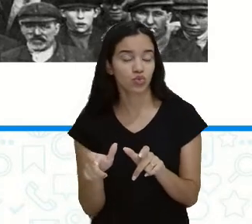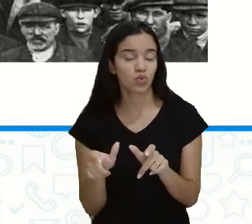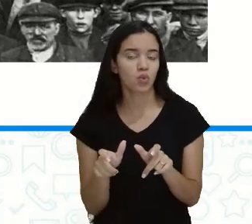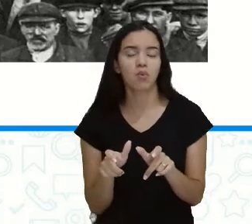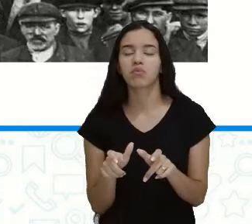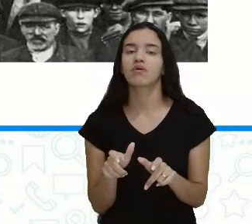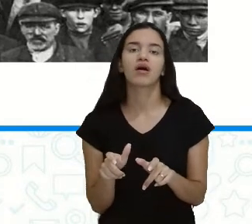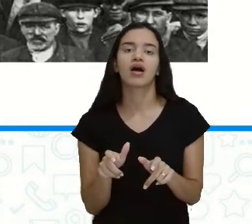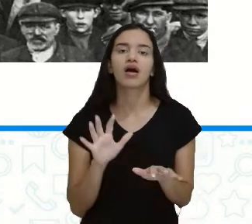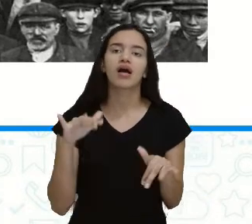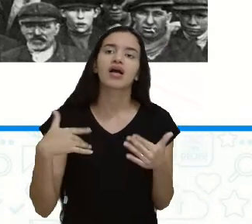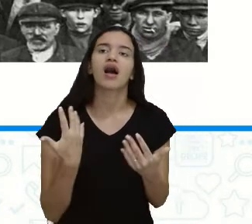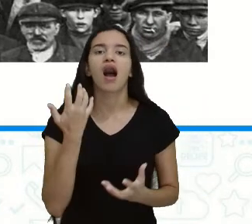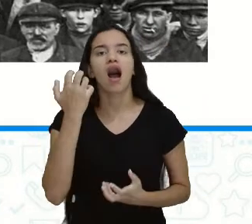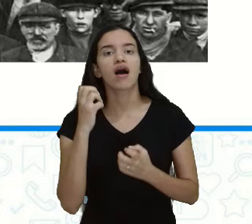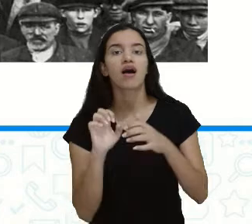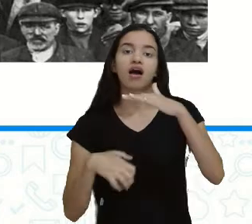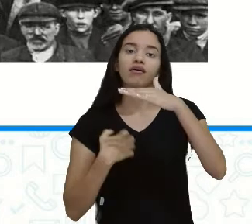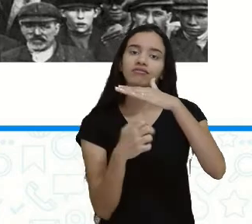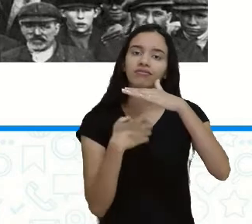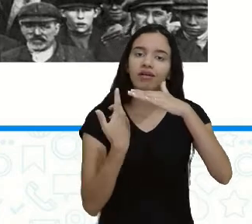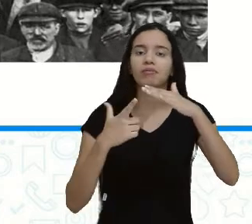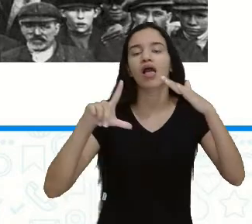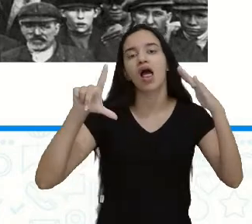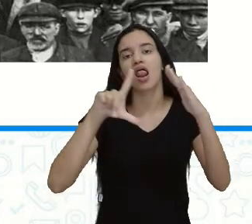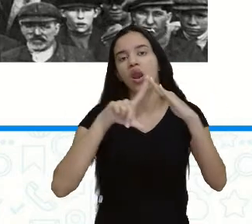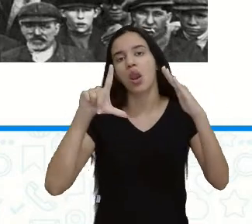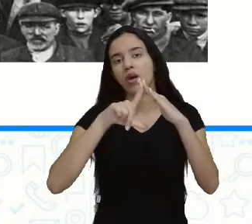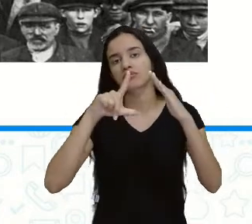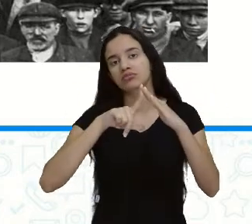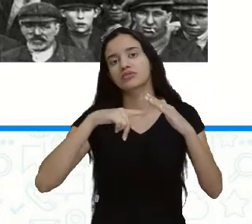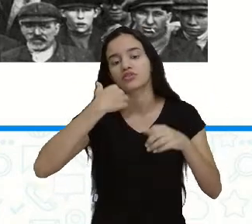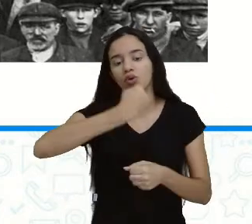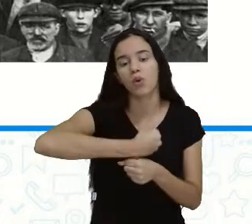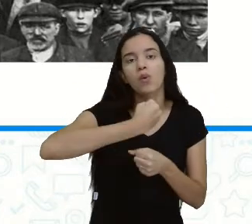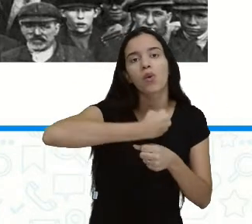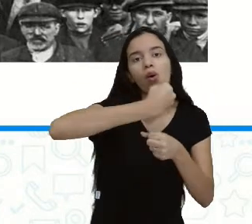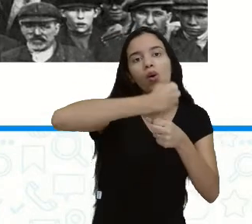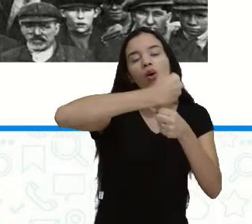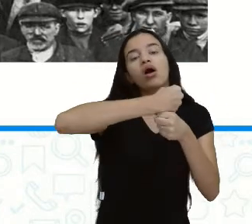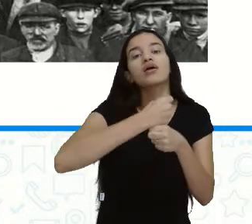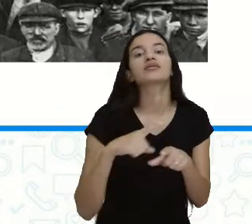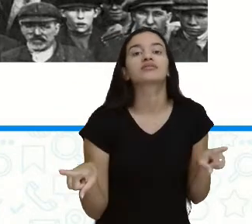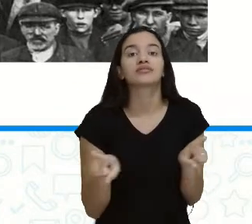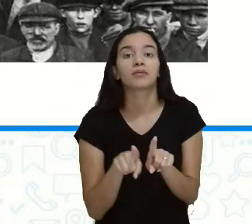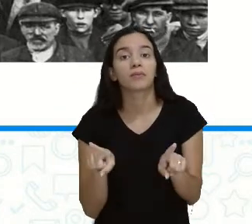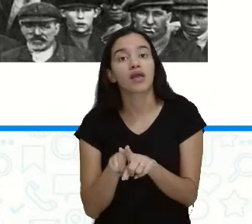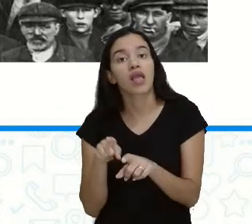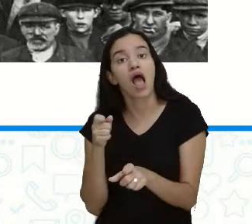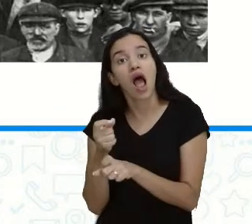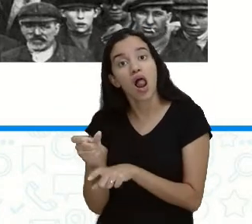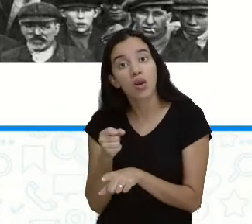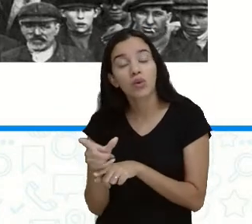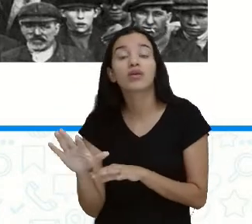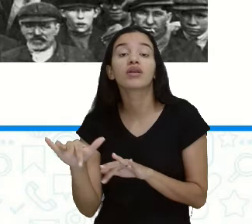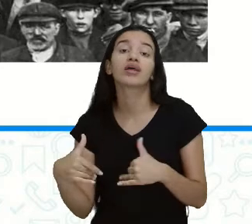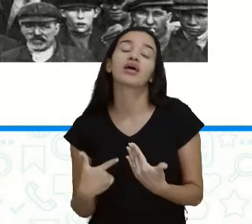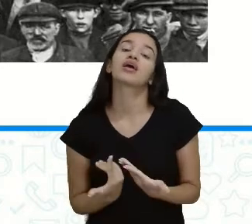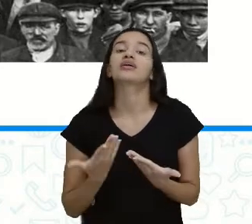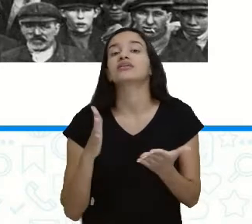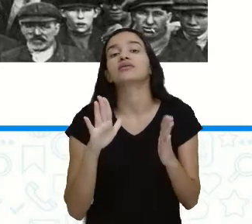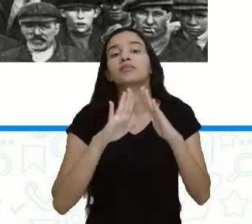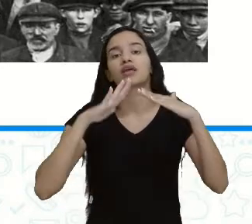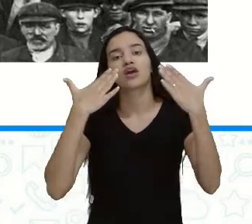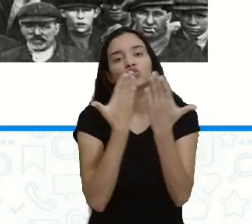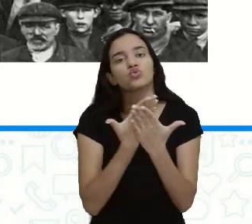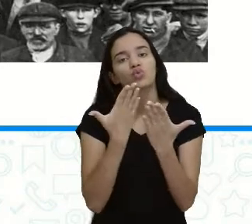É a fábrica, é a loja que a gente constrói em determinado lugar, que a gente aluga, né? É a escola que a gente faz parte,